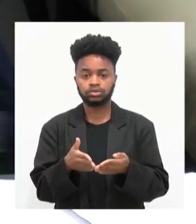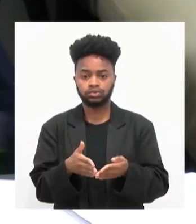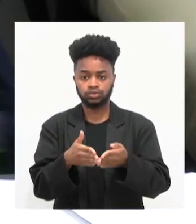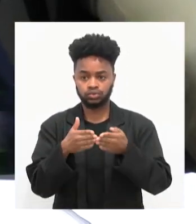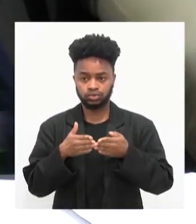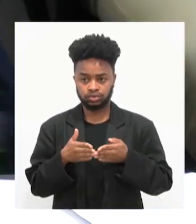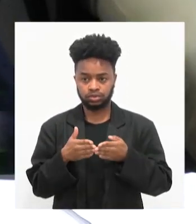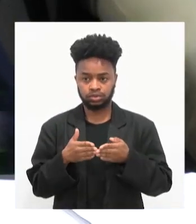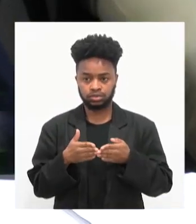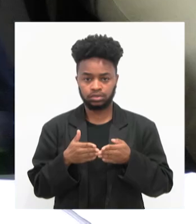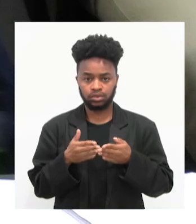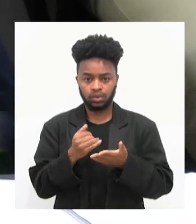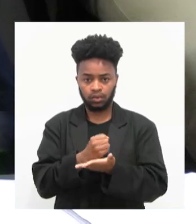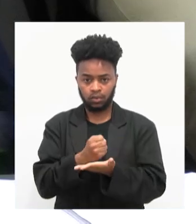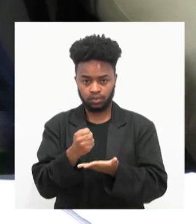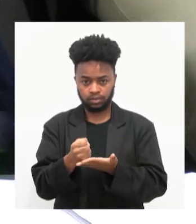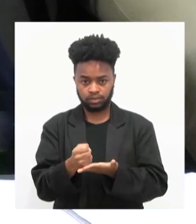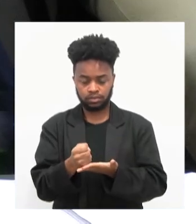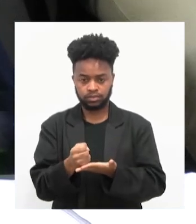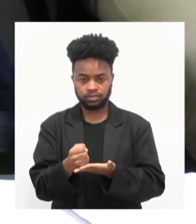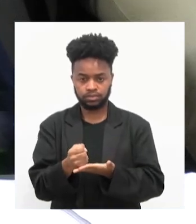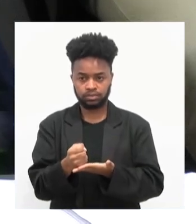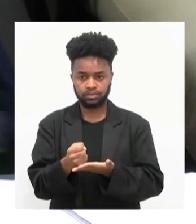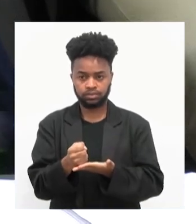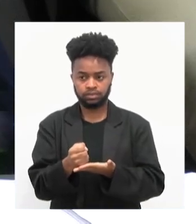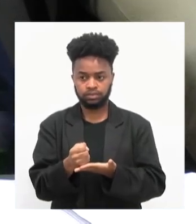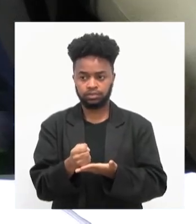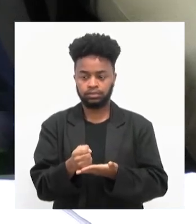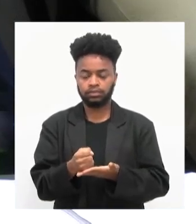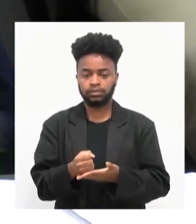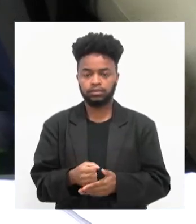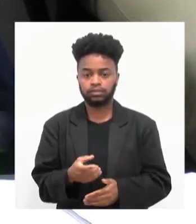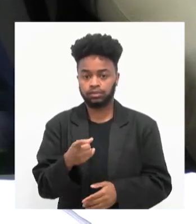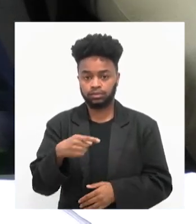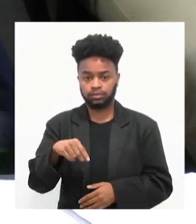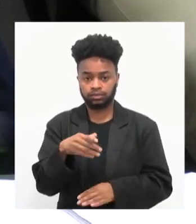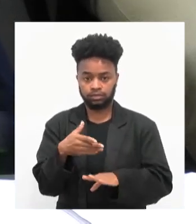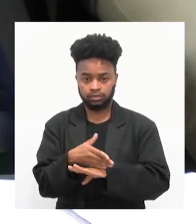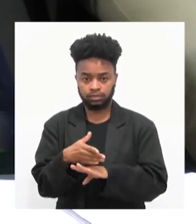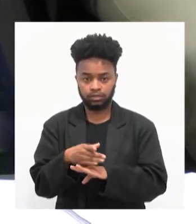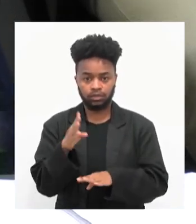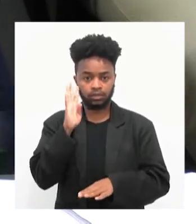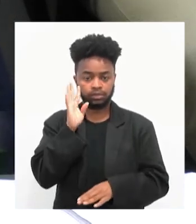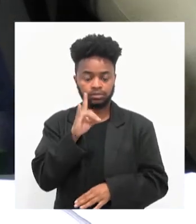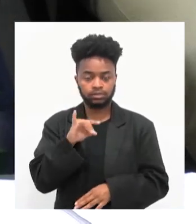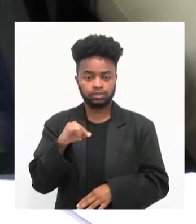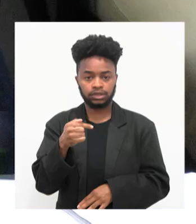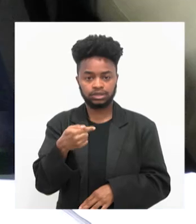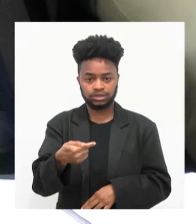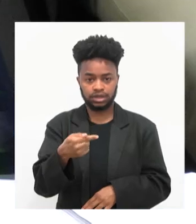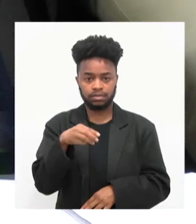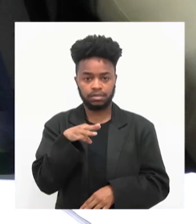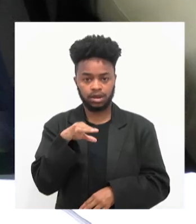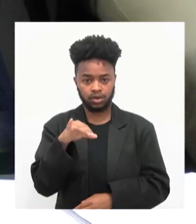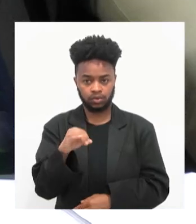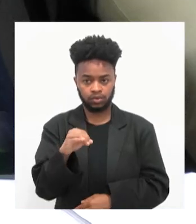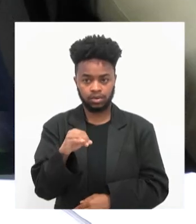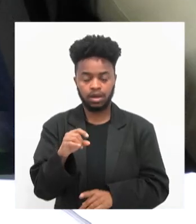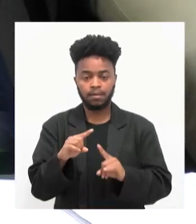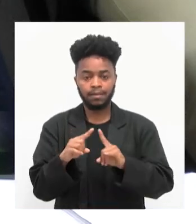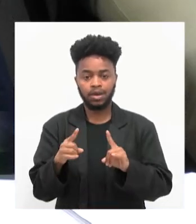a execução do contrato. Os senhores compareceram no pátio na quarta-feira, dia 7 de maio. No dia 6 de maio,